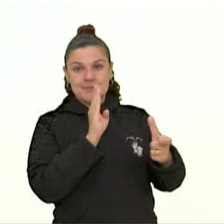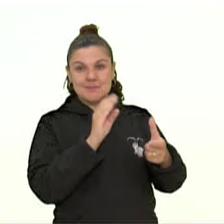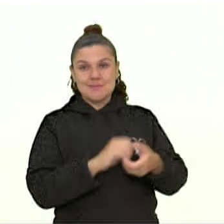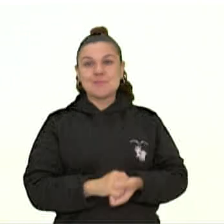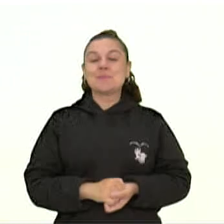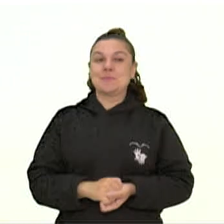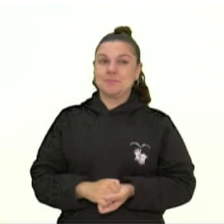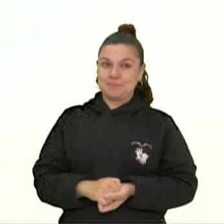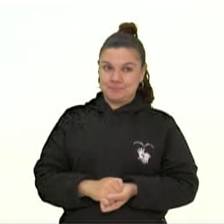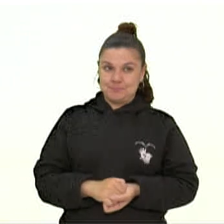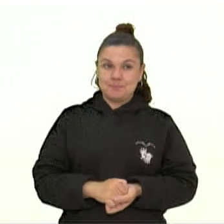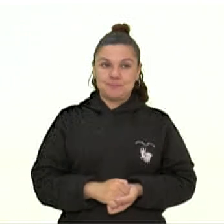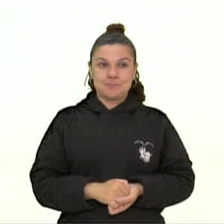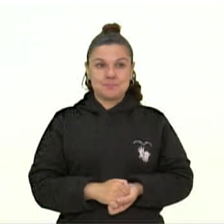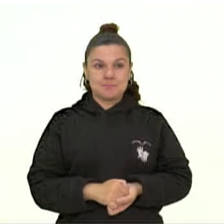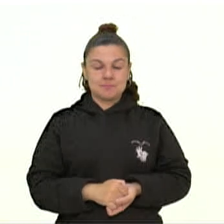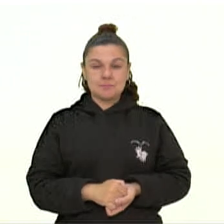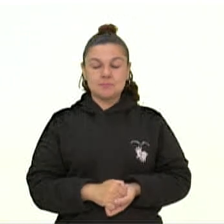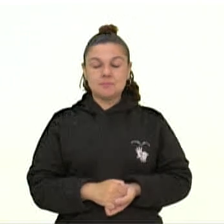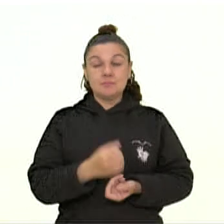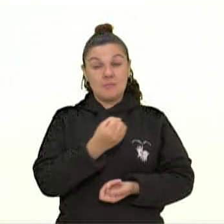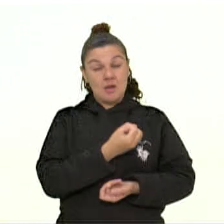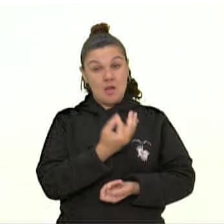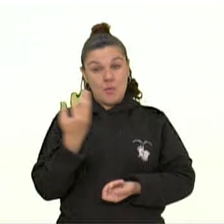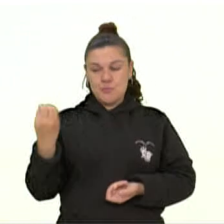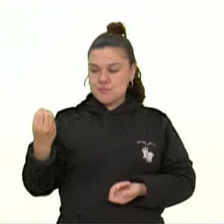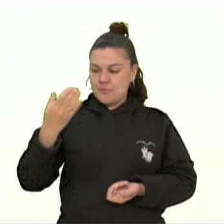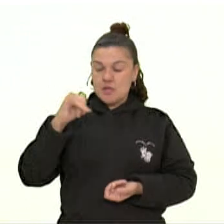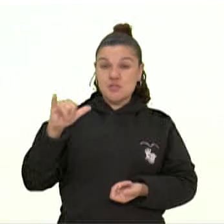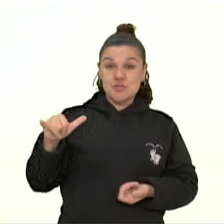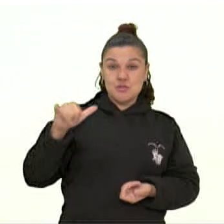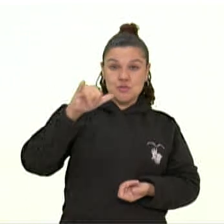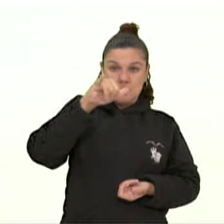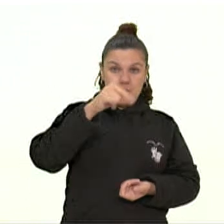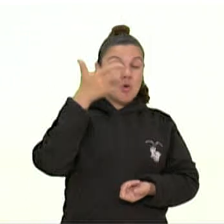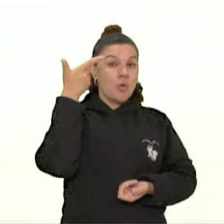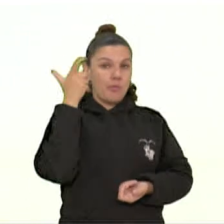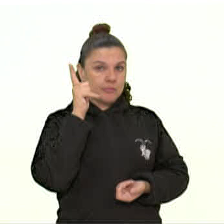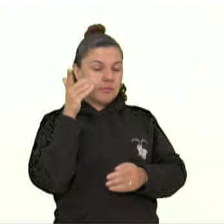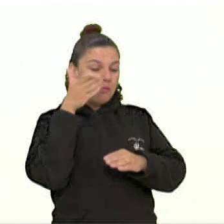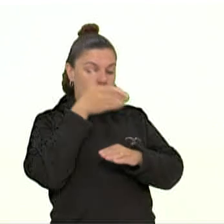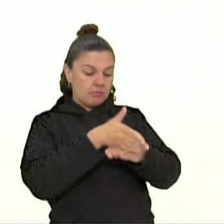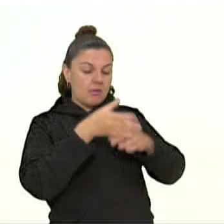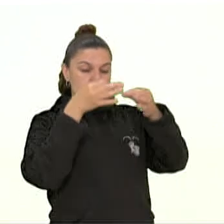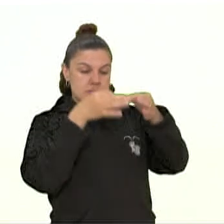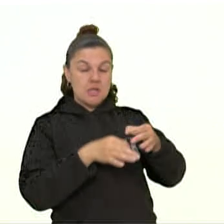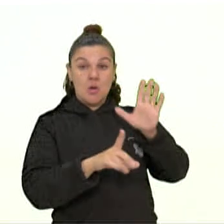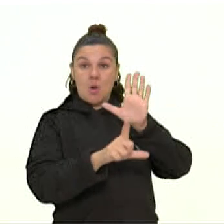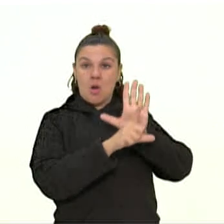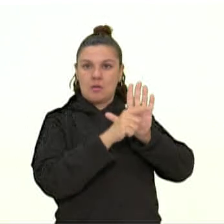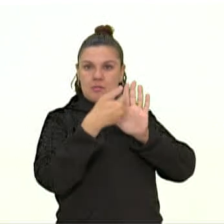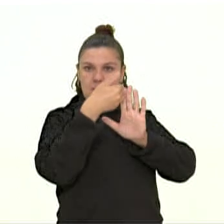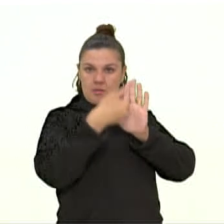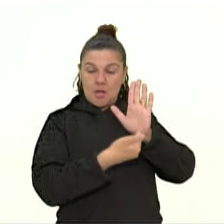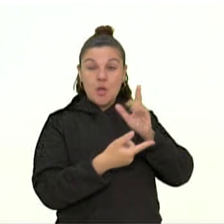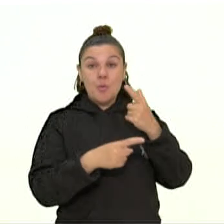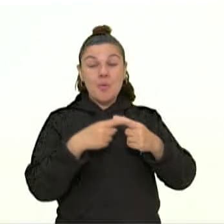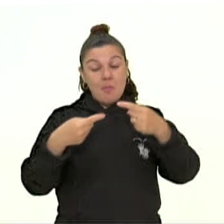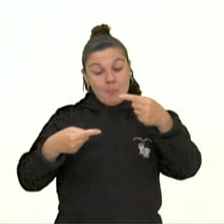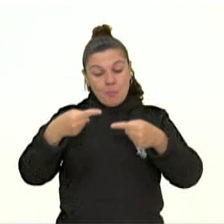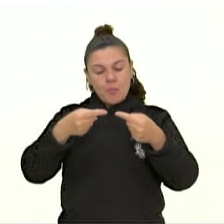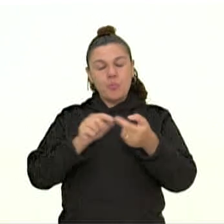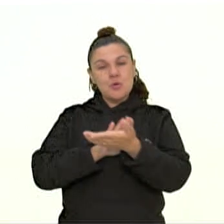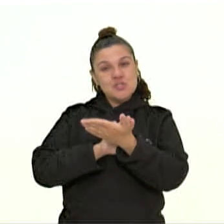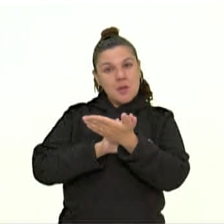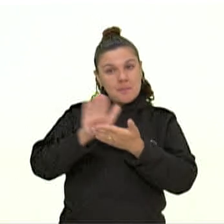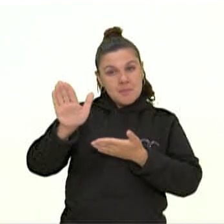território brasileiro. Alguns viajam de avião, entram no Brasil legalmente, né? A política de imigração brasileira